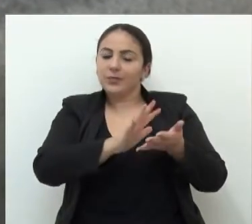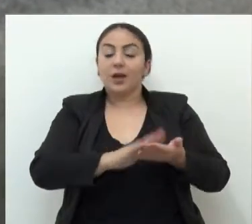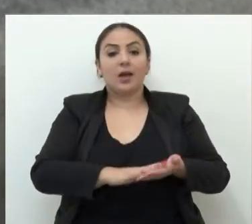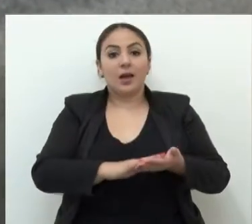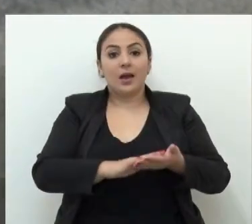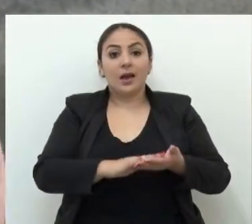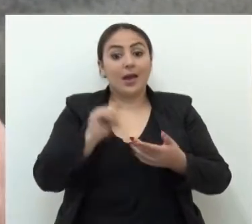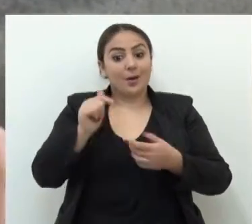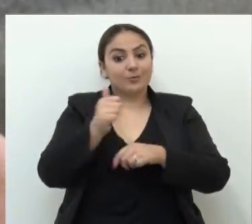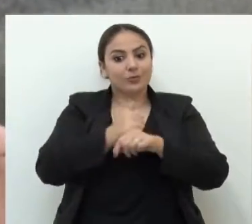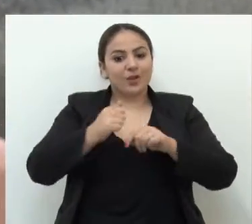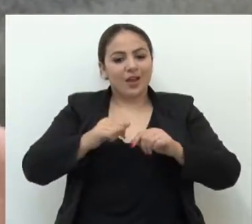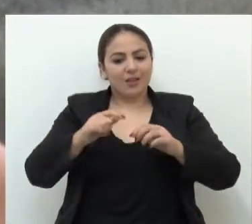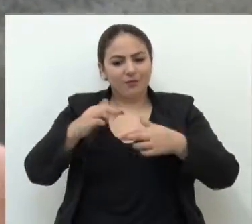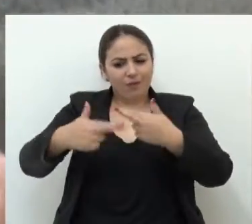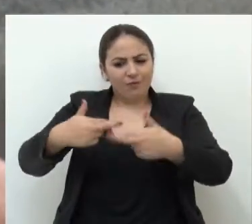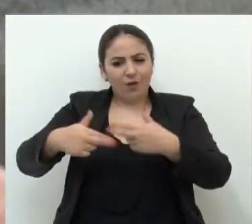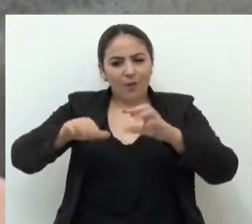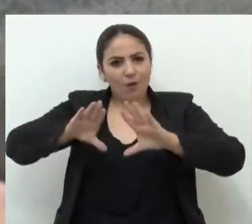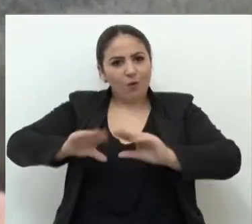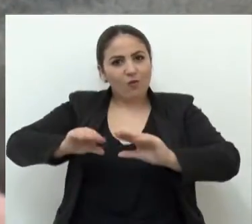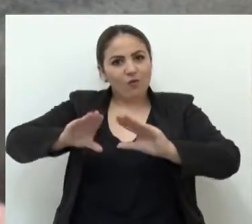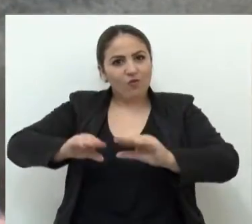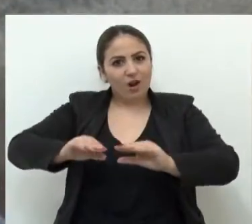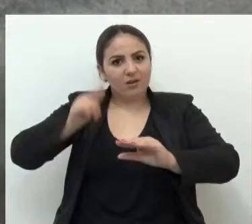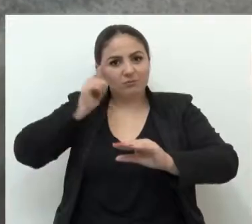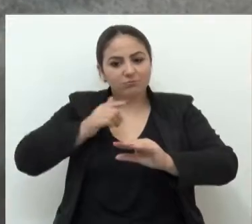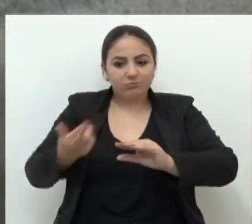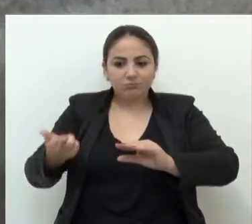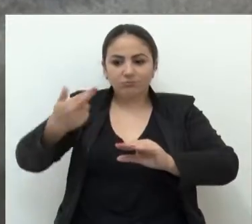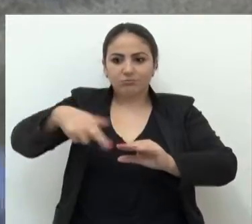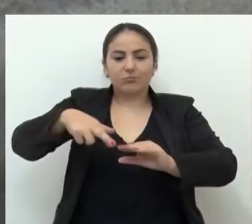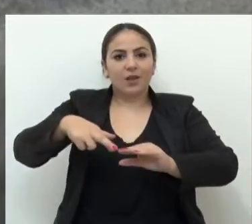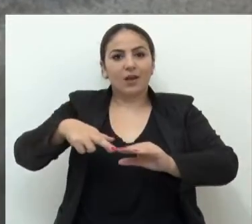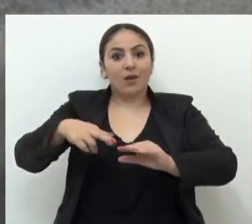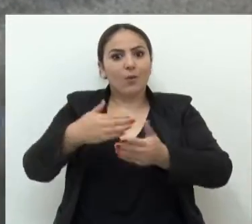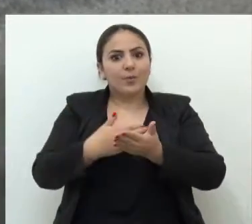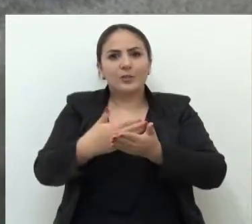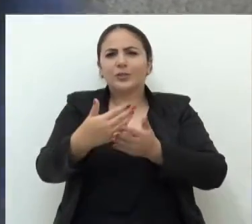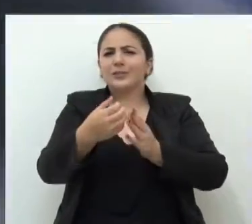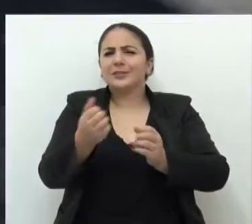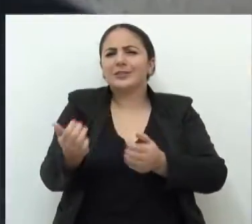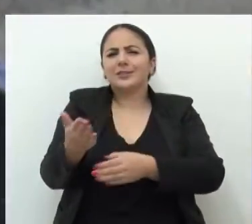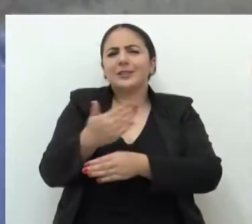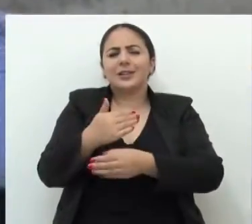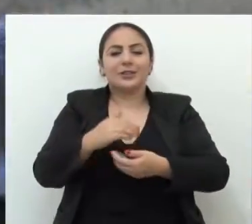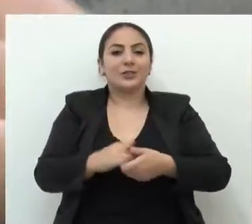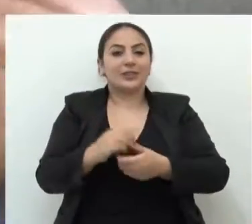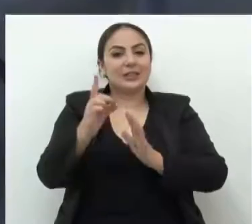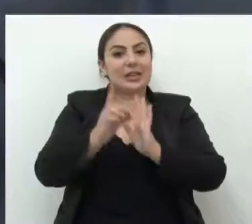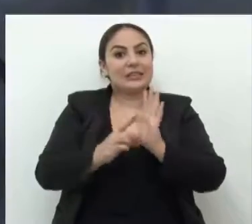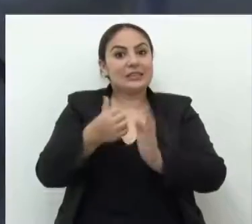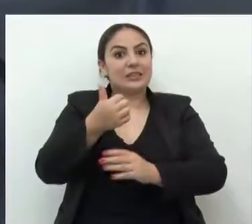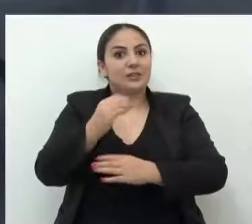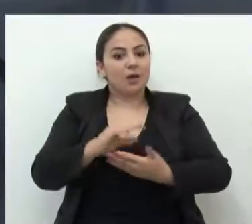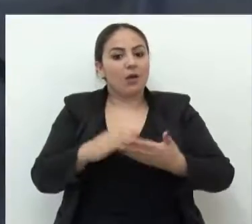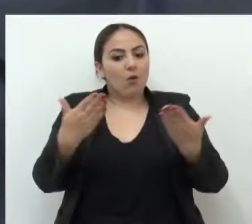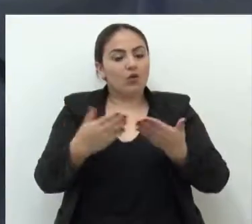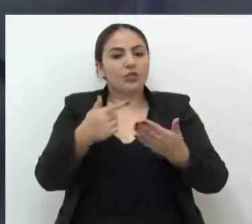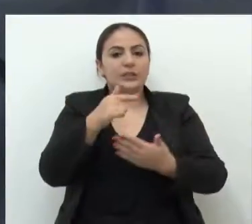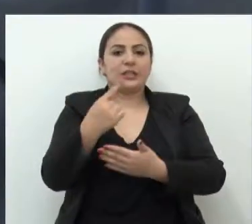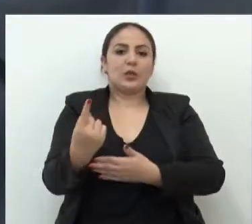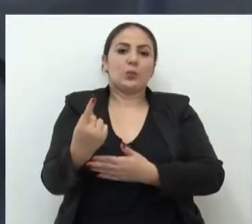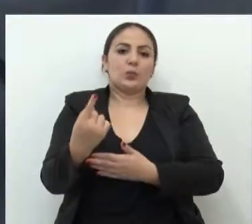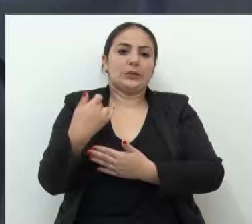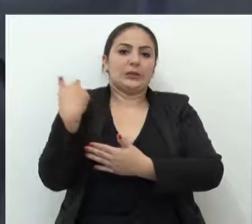habilidosas entregam que a carreira do estofador iniciou muito cedo, lá na década de 60. Hoje,